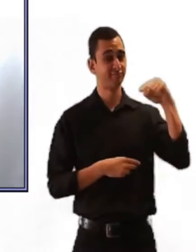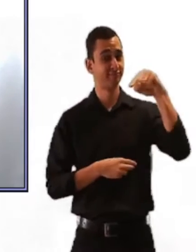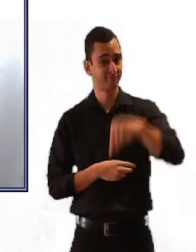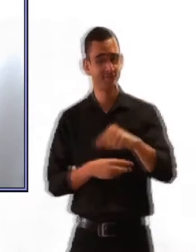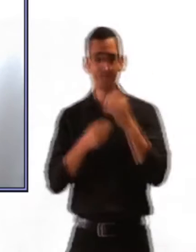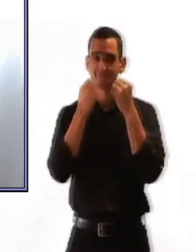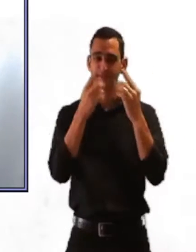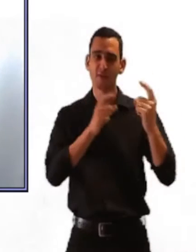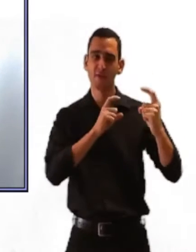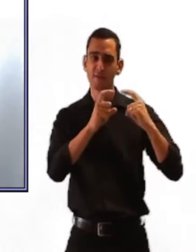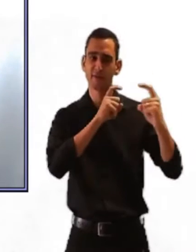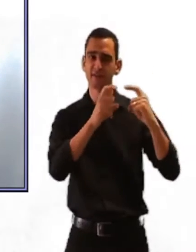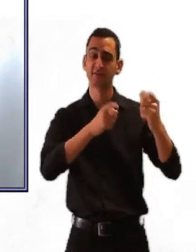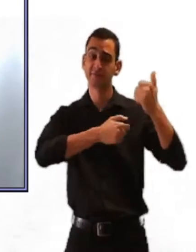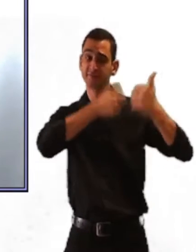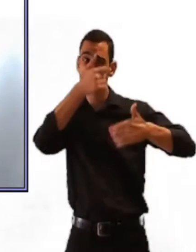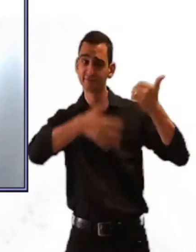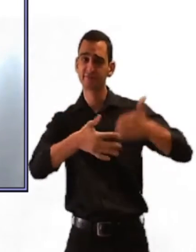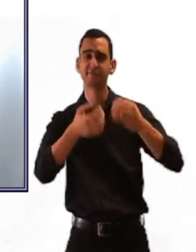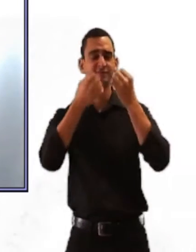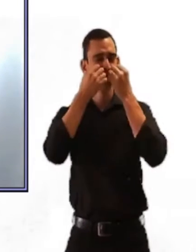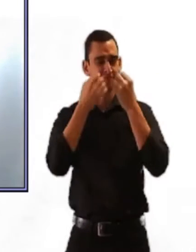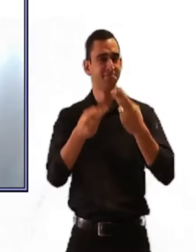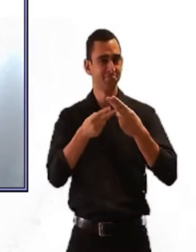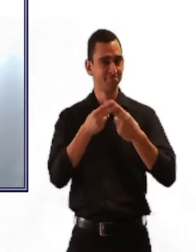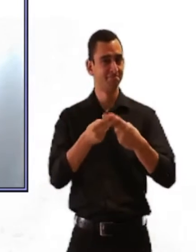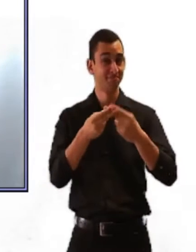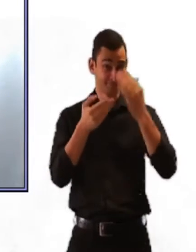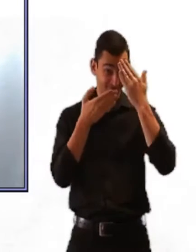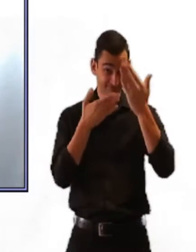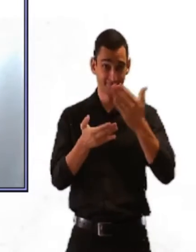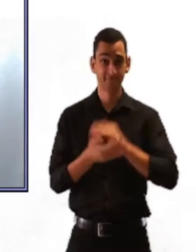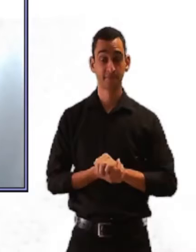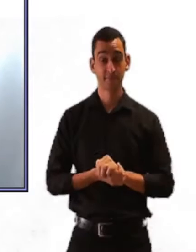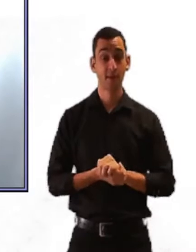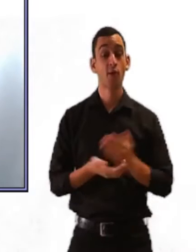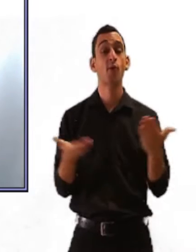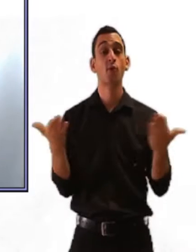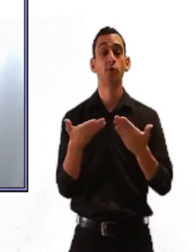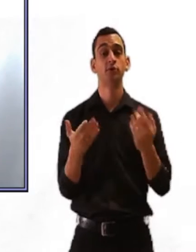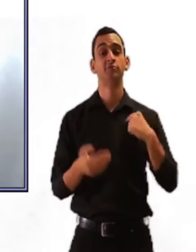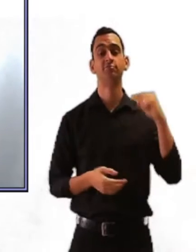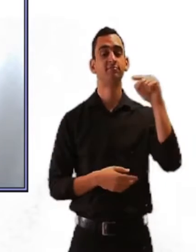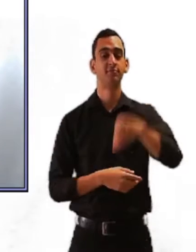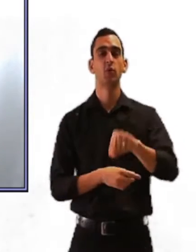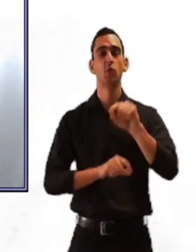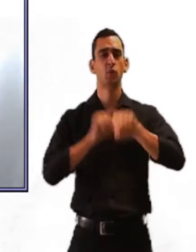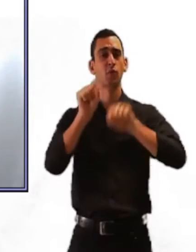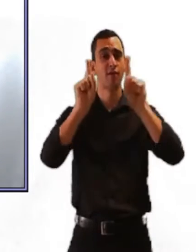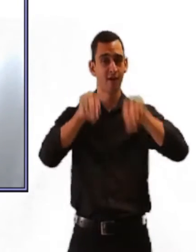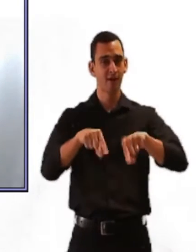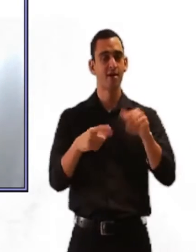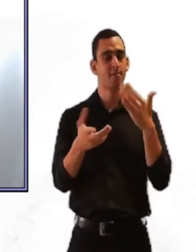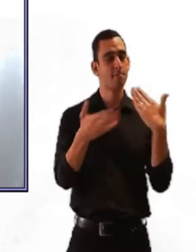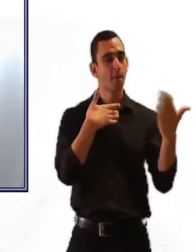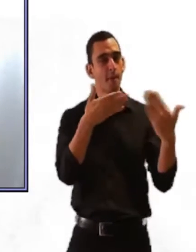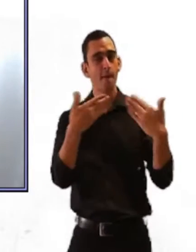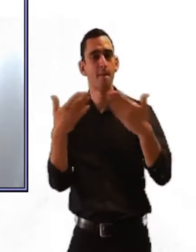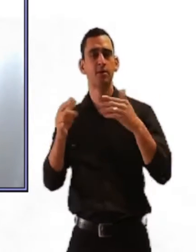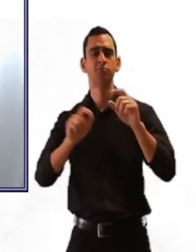que tivemos. E hoje aqui a gente vai bater um papo mesmo, né? A ideia é